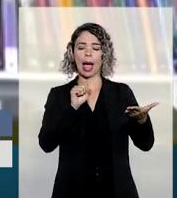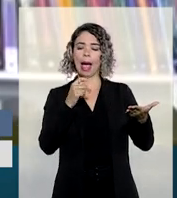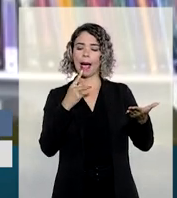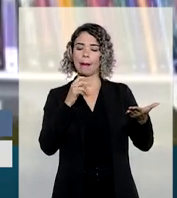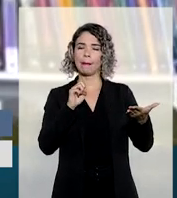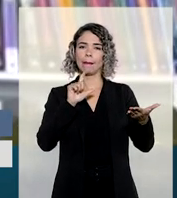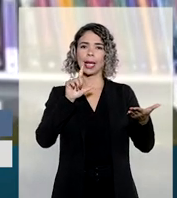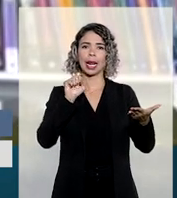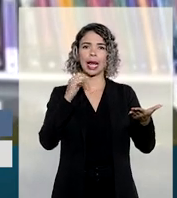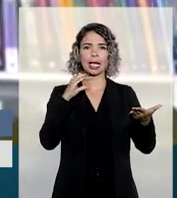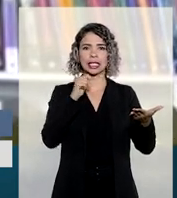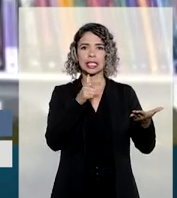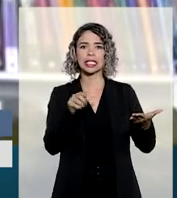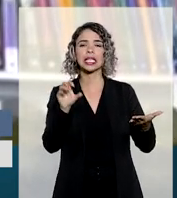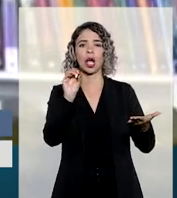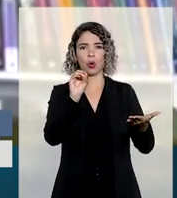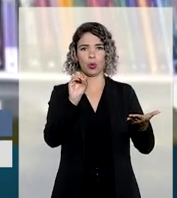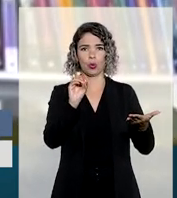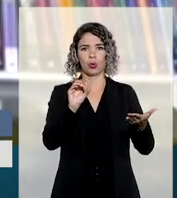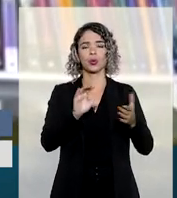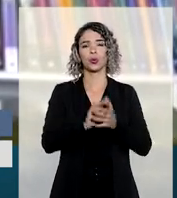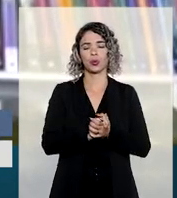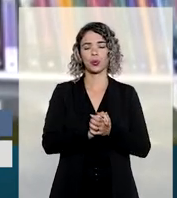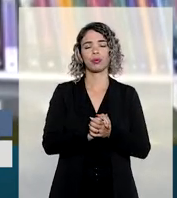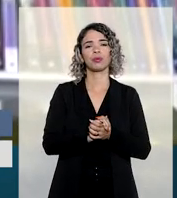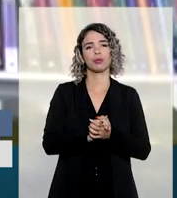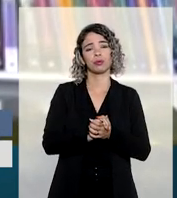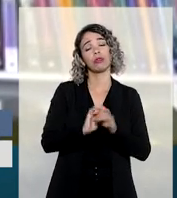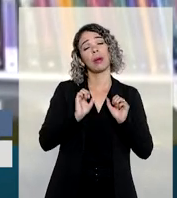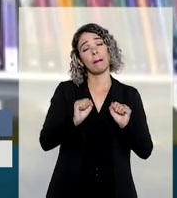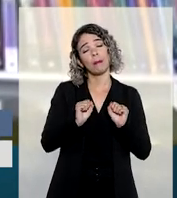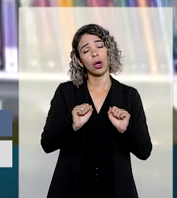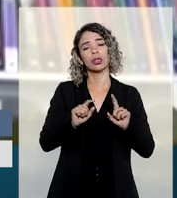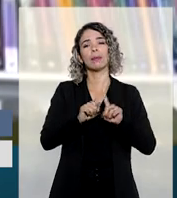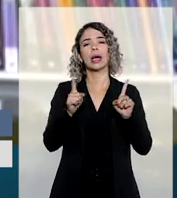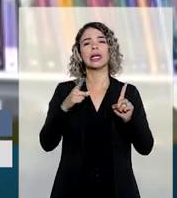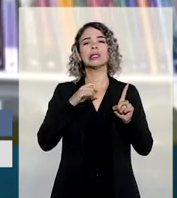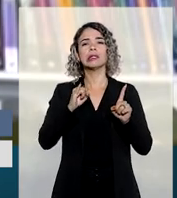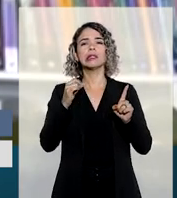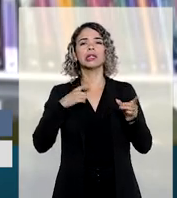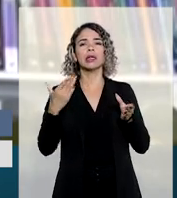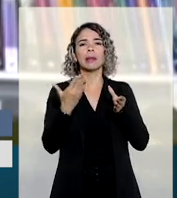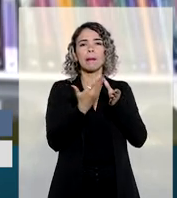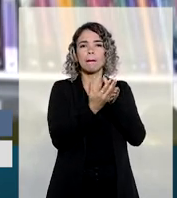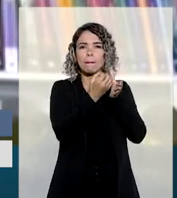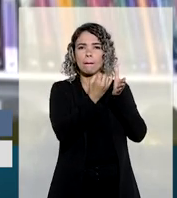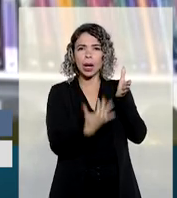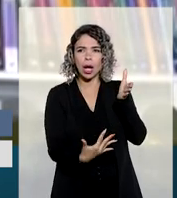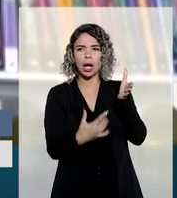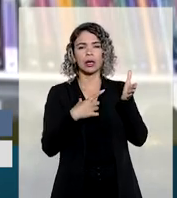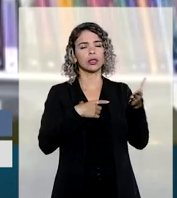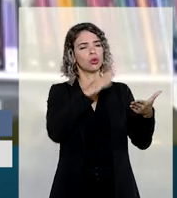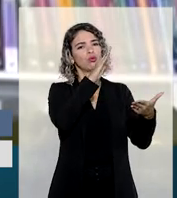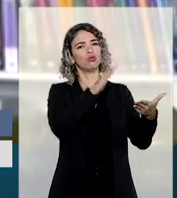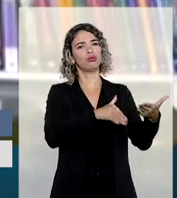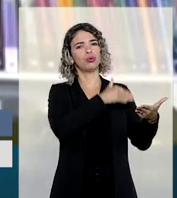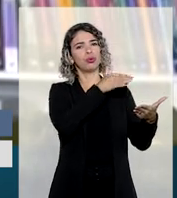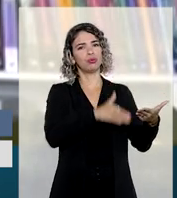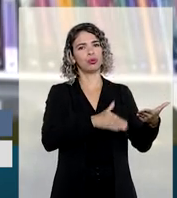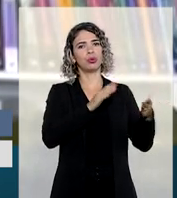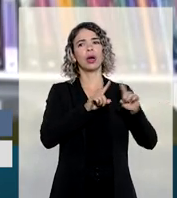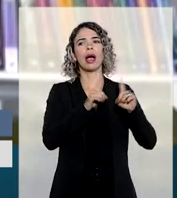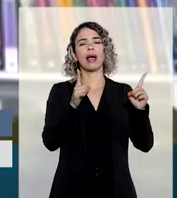eu faço, porém, embargo de declaração no âmbito de um acórdão, de um tribunal, e eu pretendo depois interpor recurso especial,